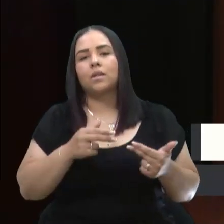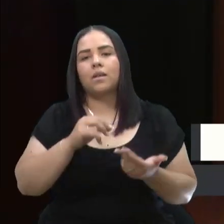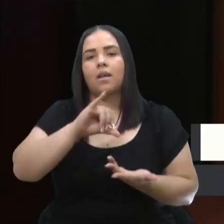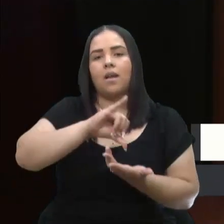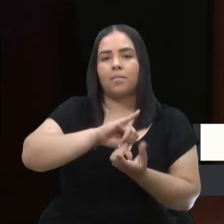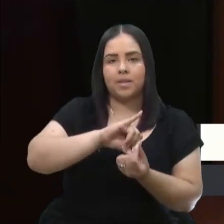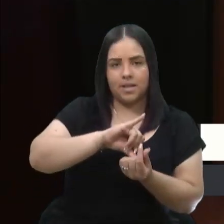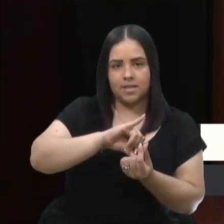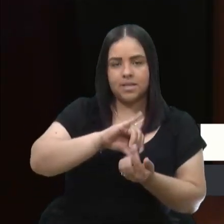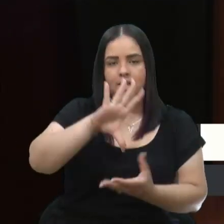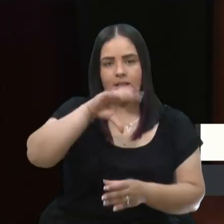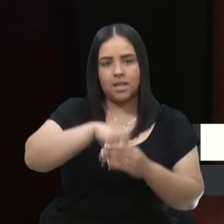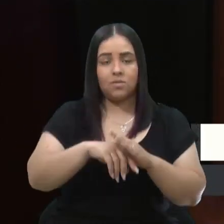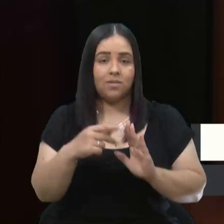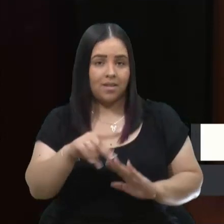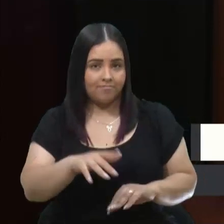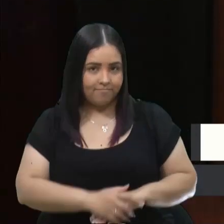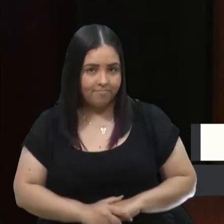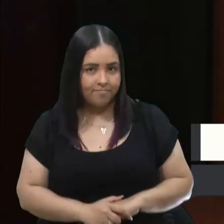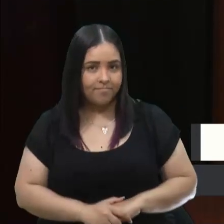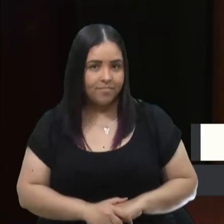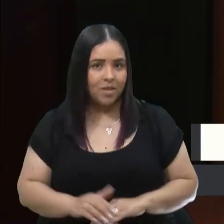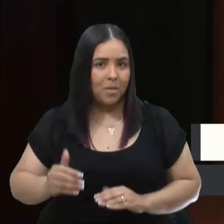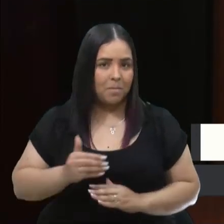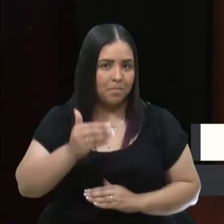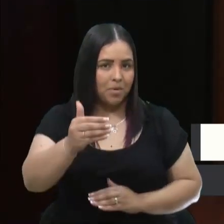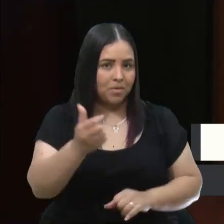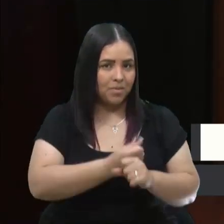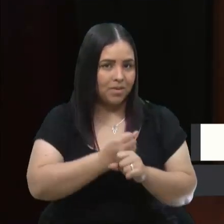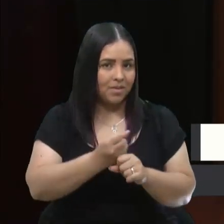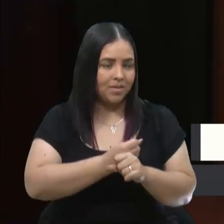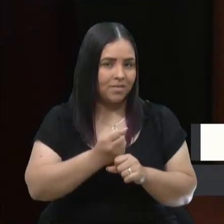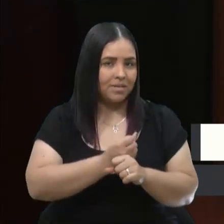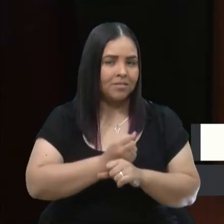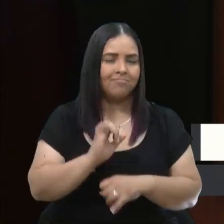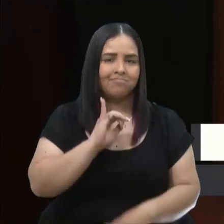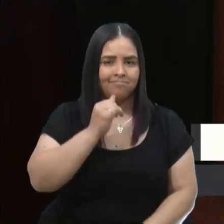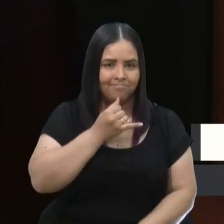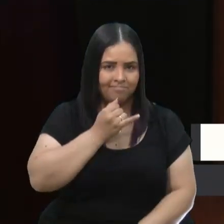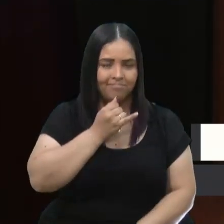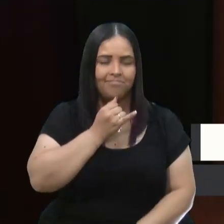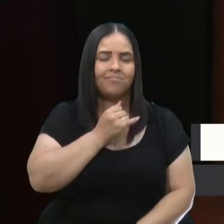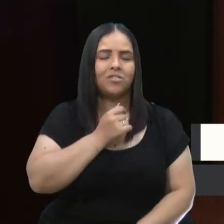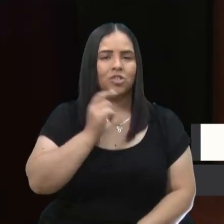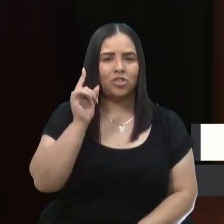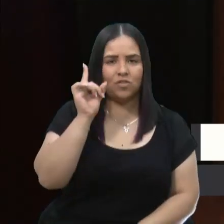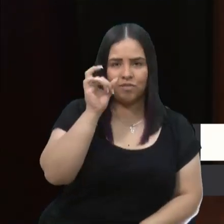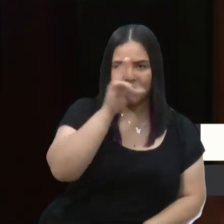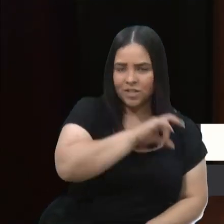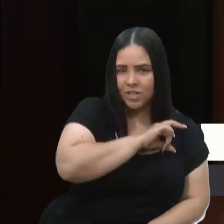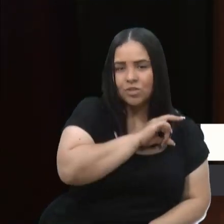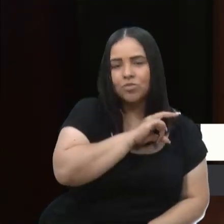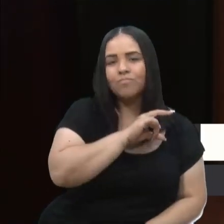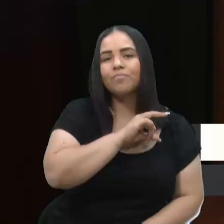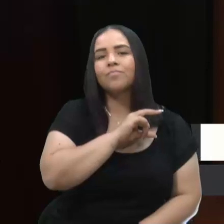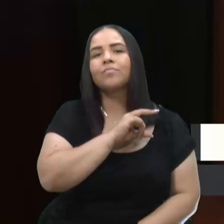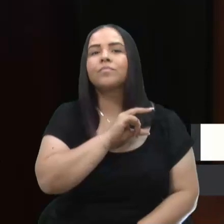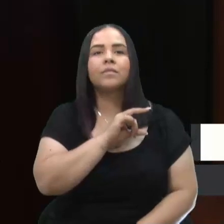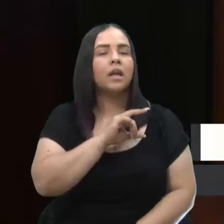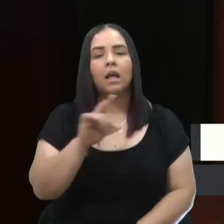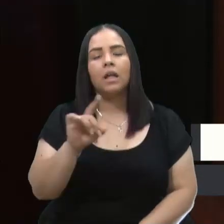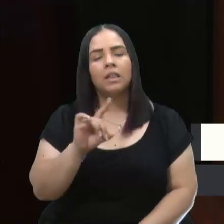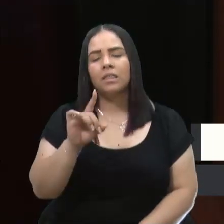Pasmem. Os próximos anos, caros colegas, serão de tristeza, dureza. Não caiam